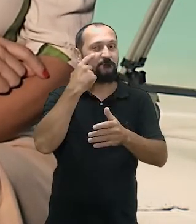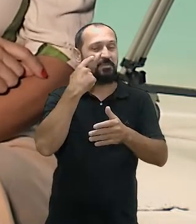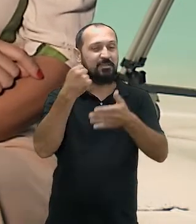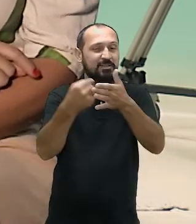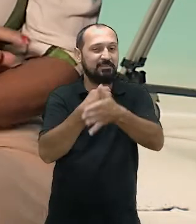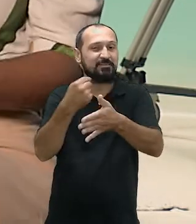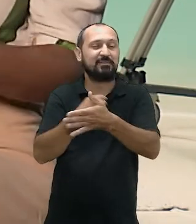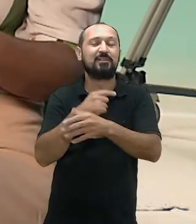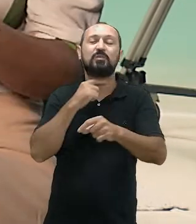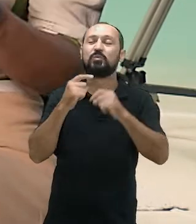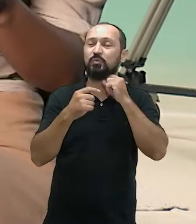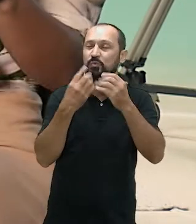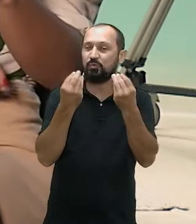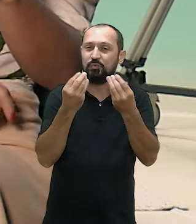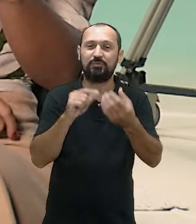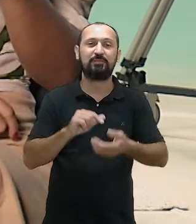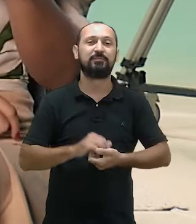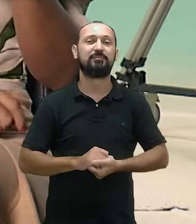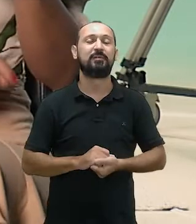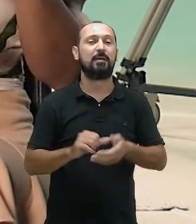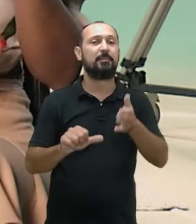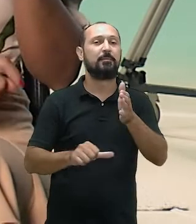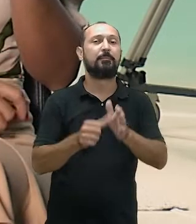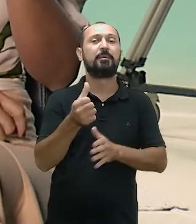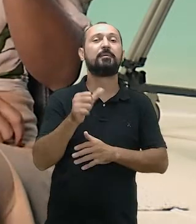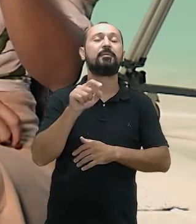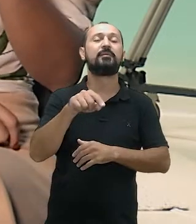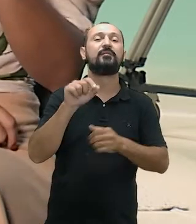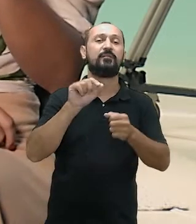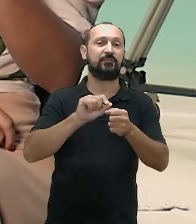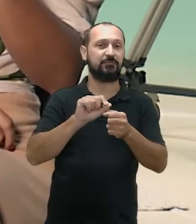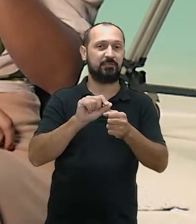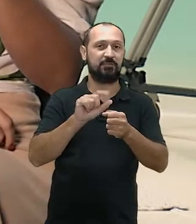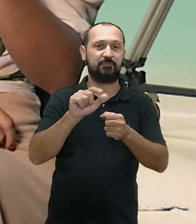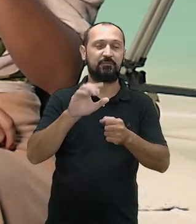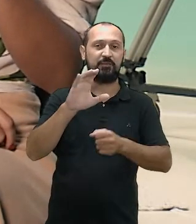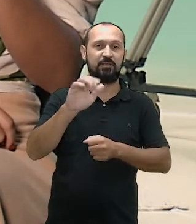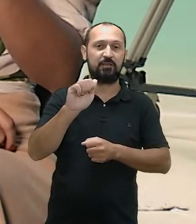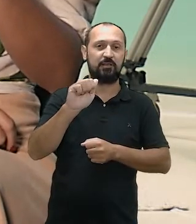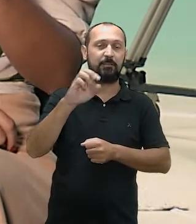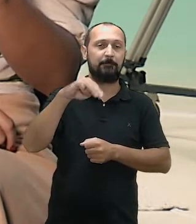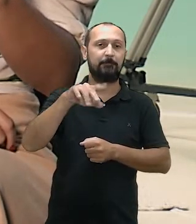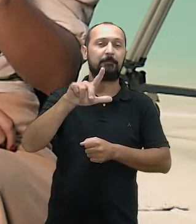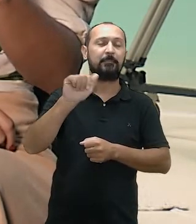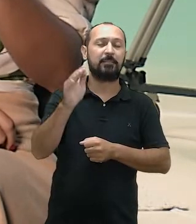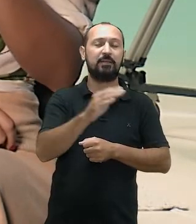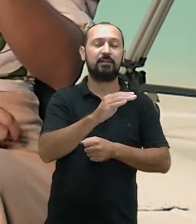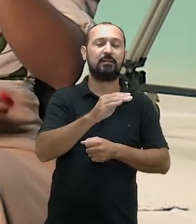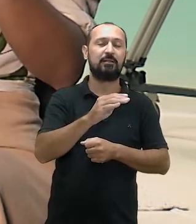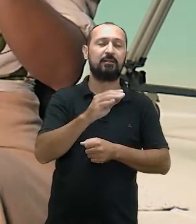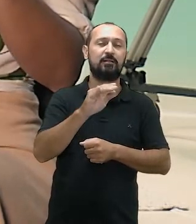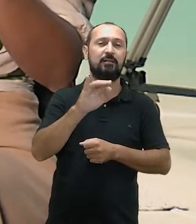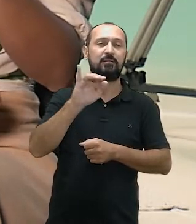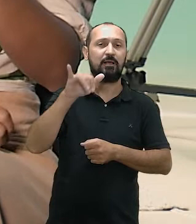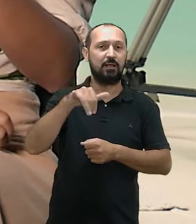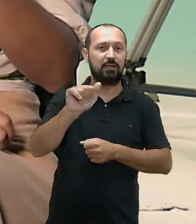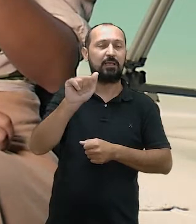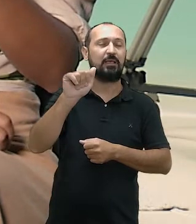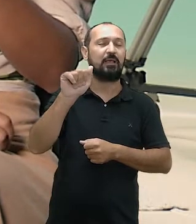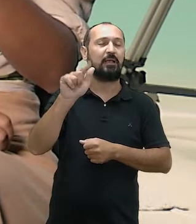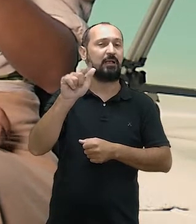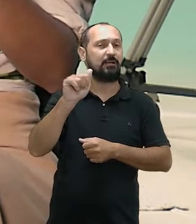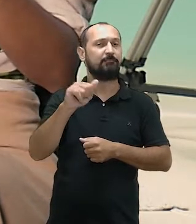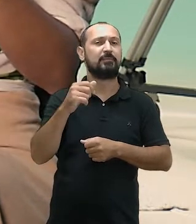dos nossos seguidores, que têm muitas dúvidas por aqui. A primeira pergunta que fez para a gente foi a Camila Iga. Ela quer saber, Thiago, o